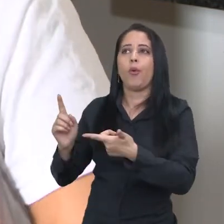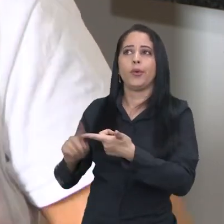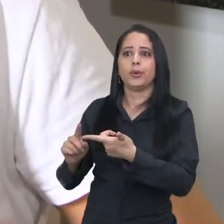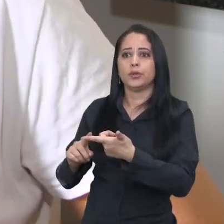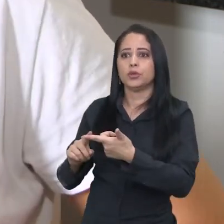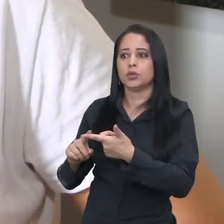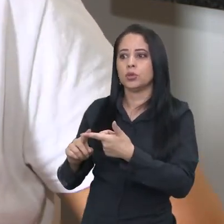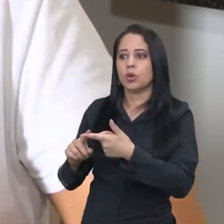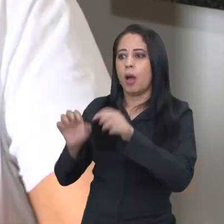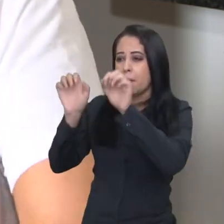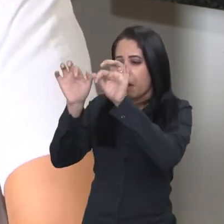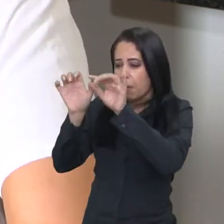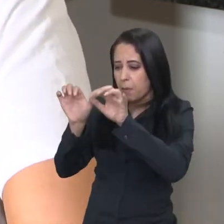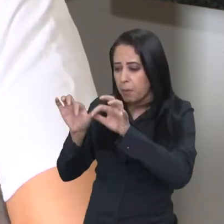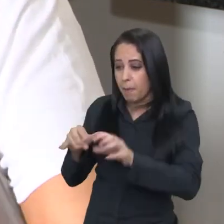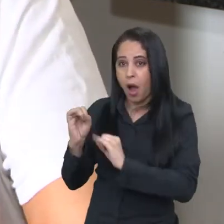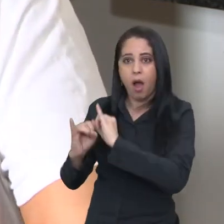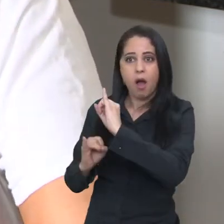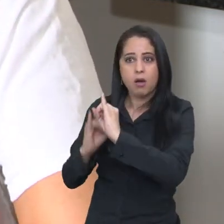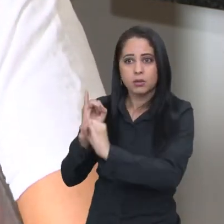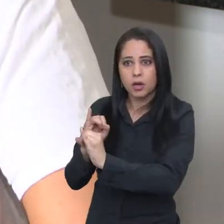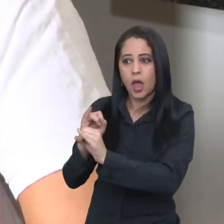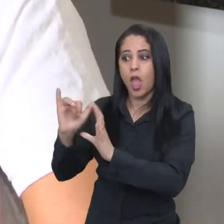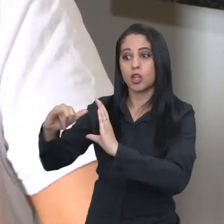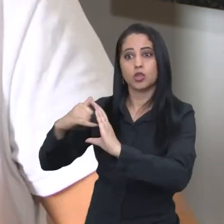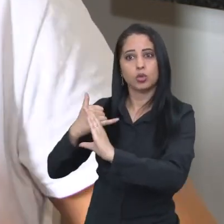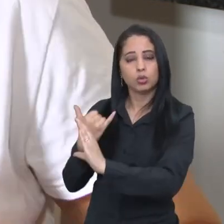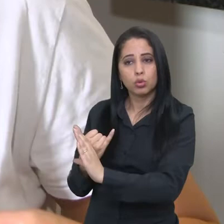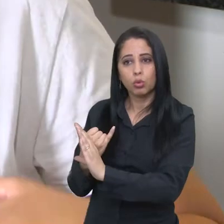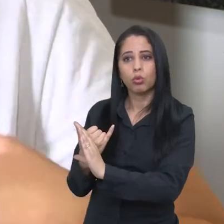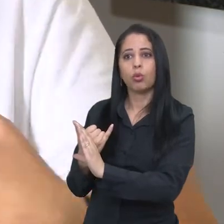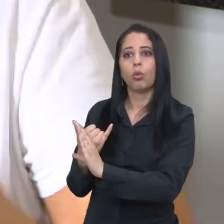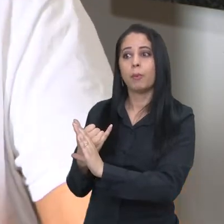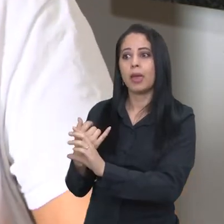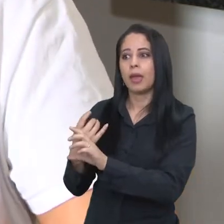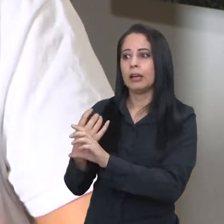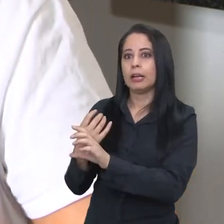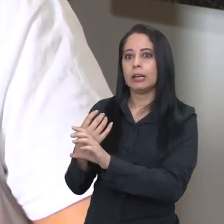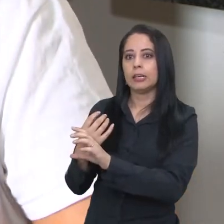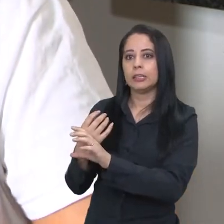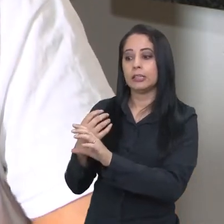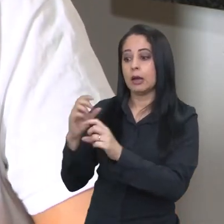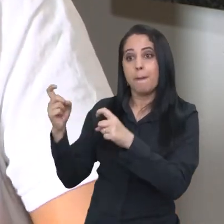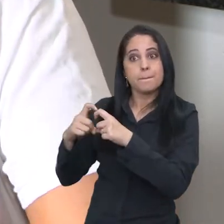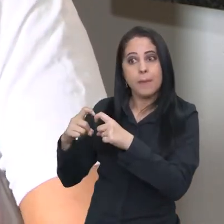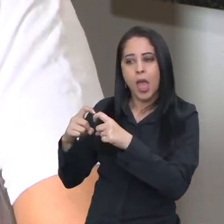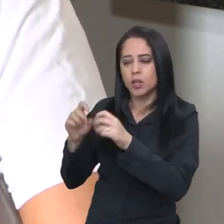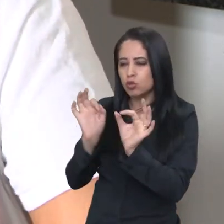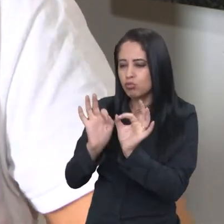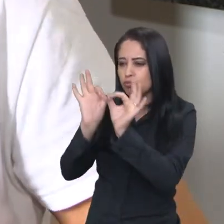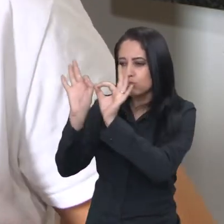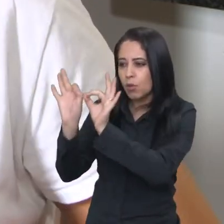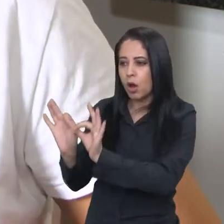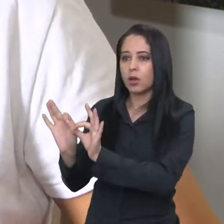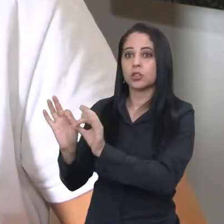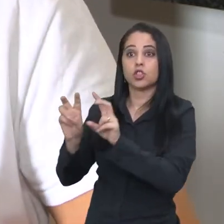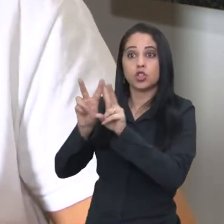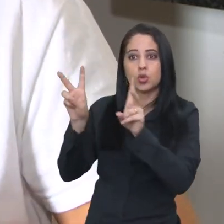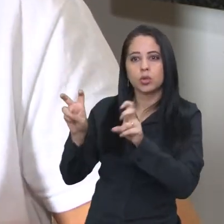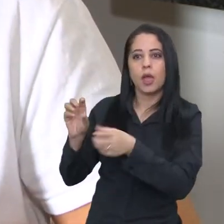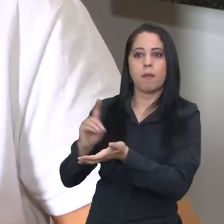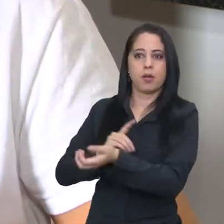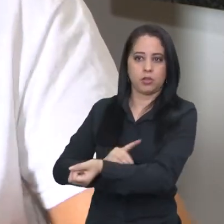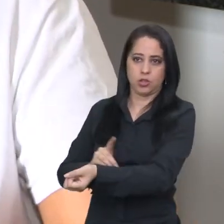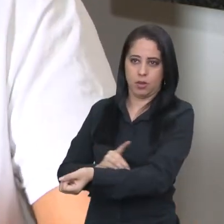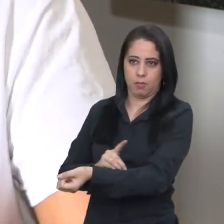curso, tem na internet, tem muito material no YouTube, tem muita gente para se seguir no Instagram, muitos médicos, muitas